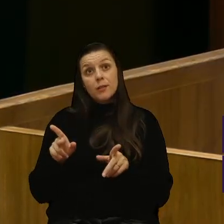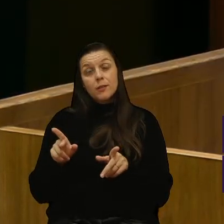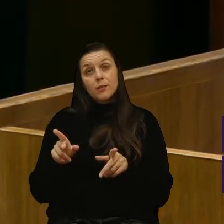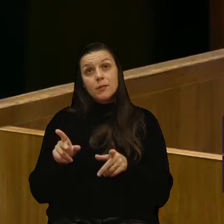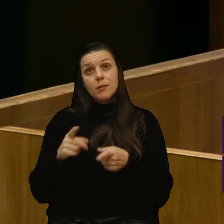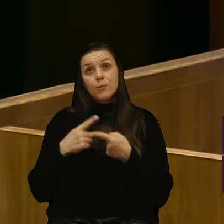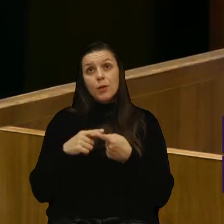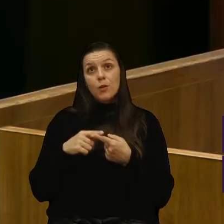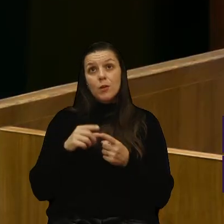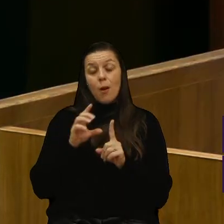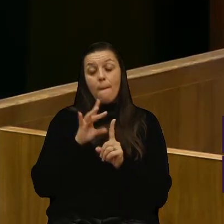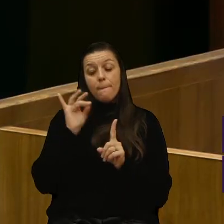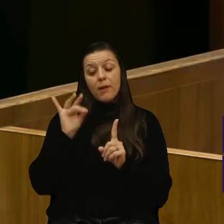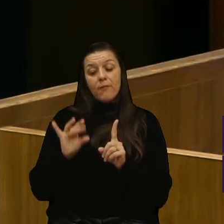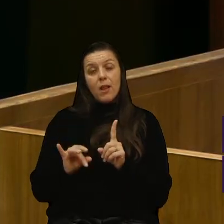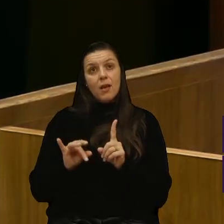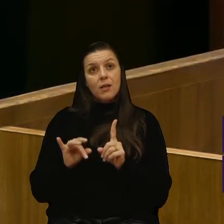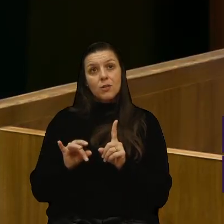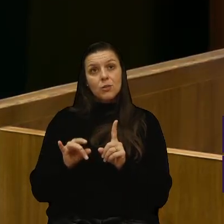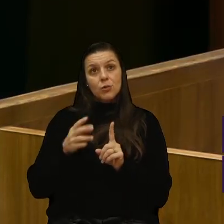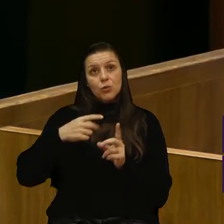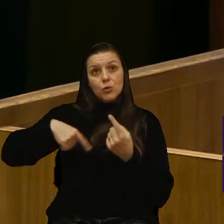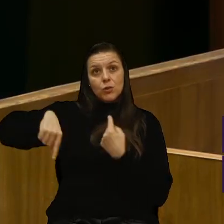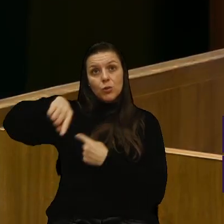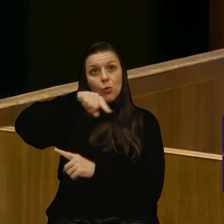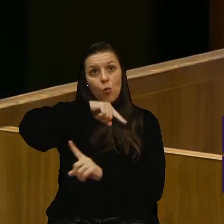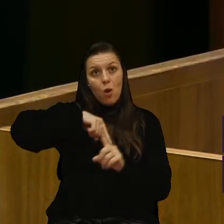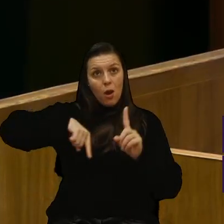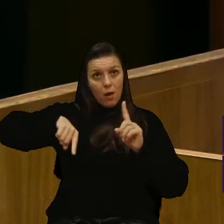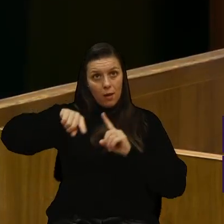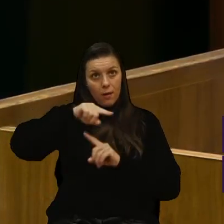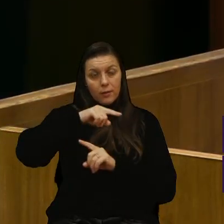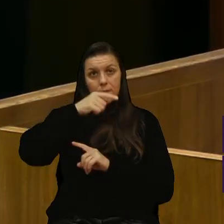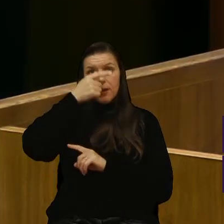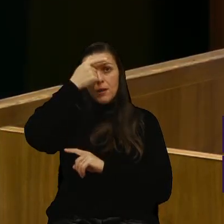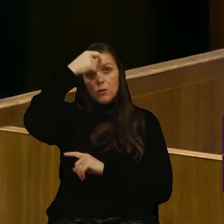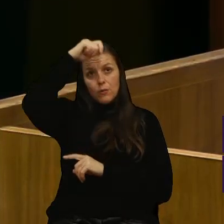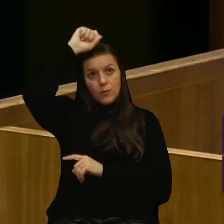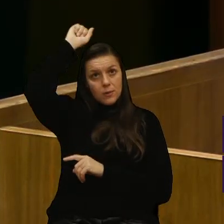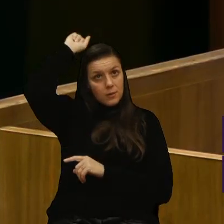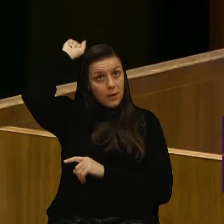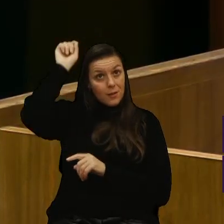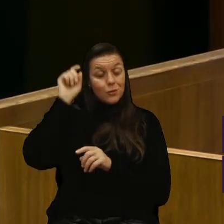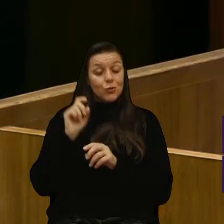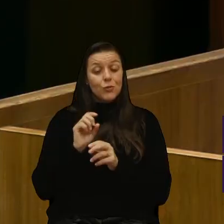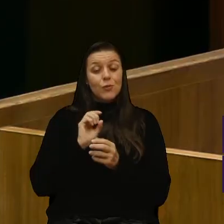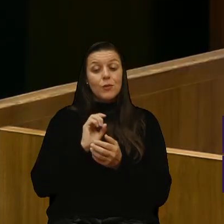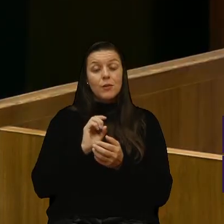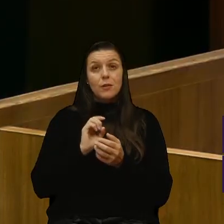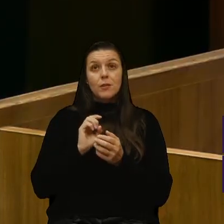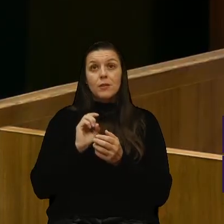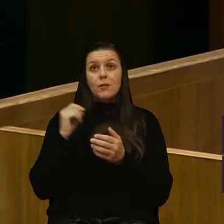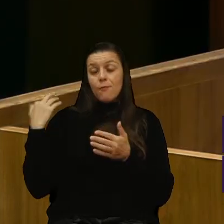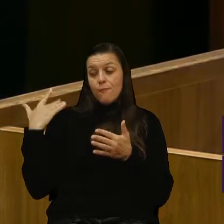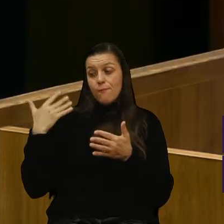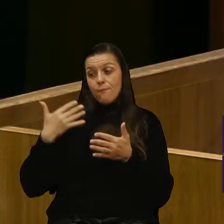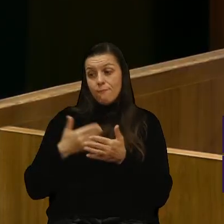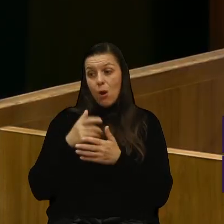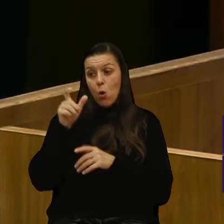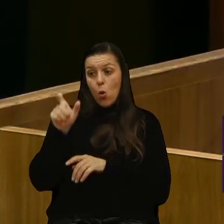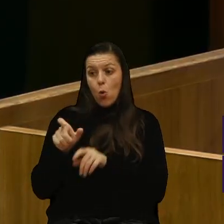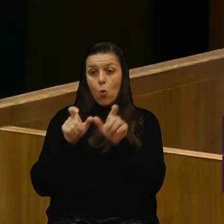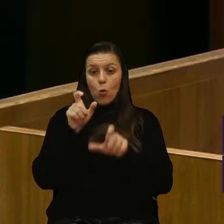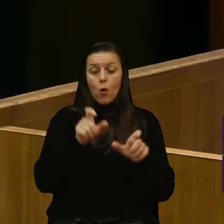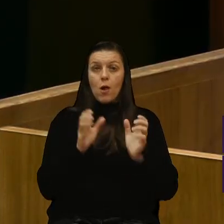o privilégio de circular em muitas áreas dentro da universidade, com quem eu venho caminhando há mais de 30